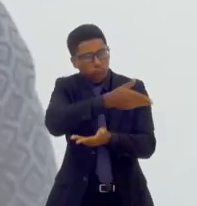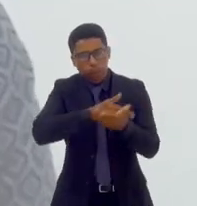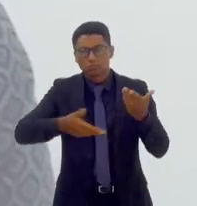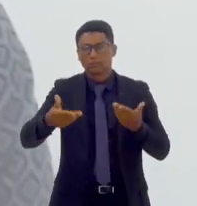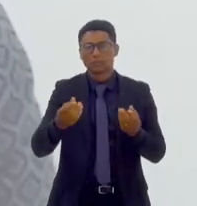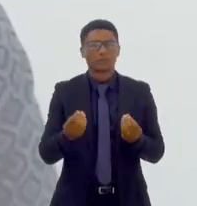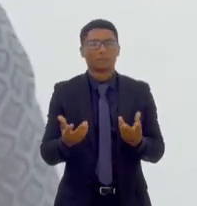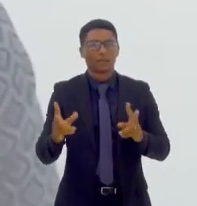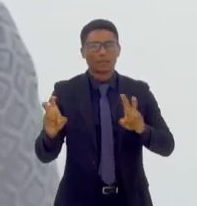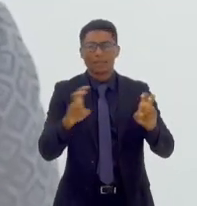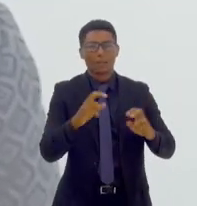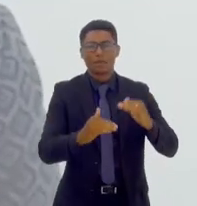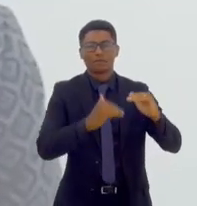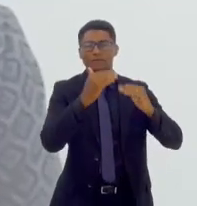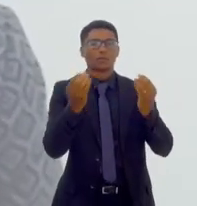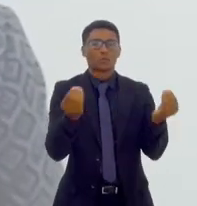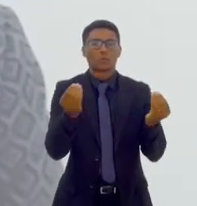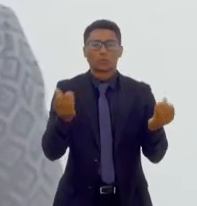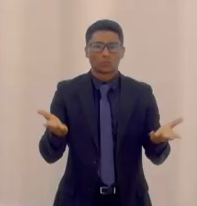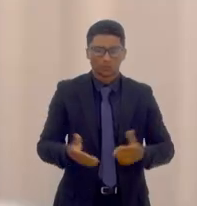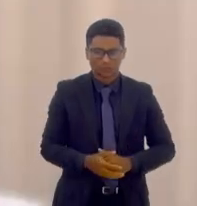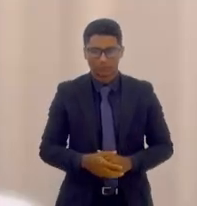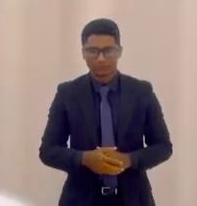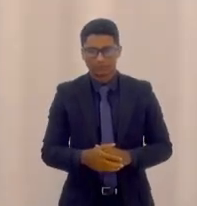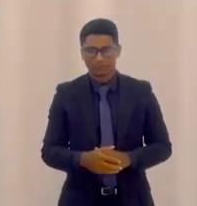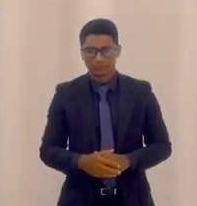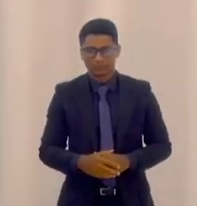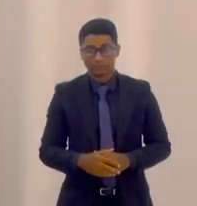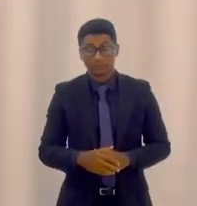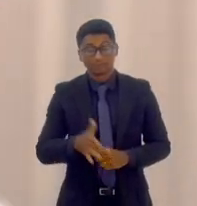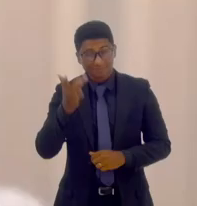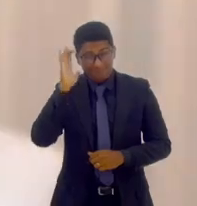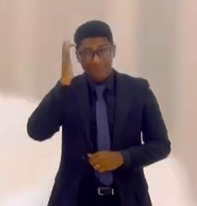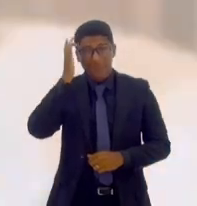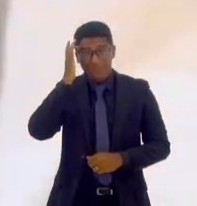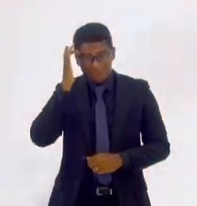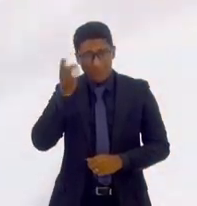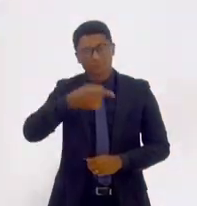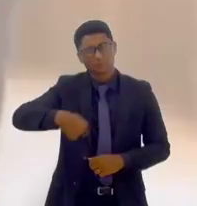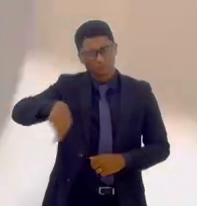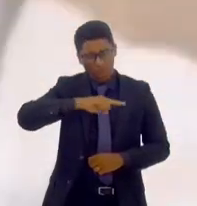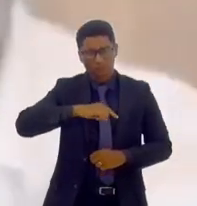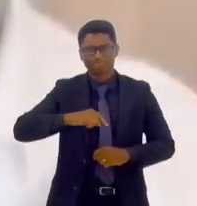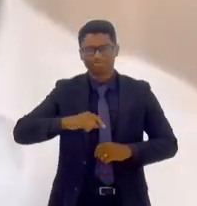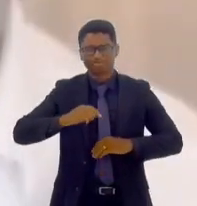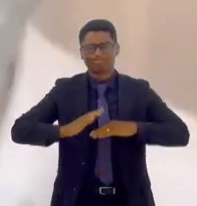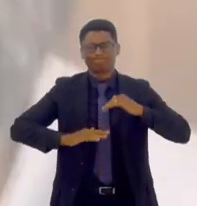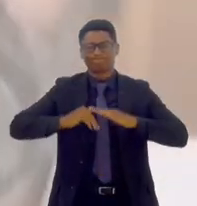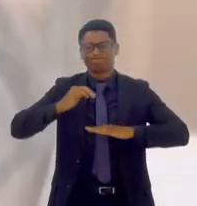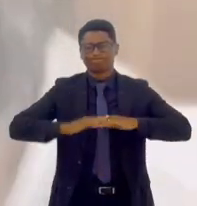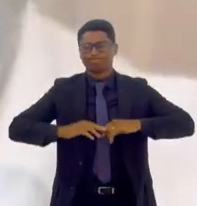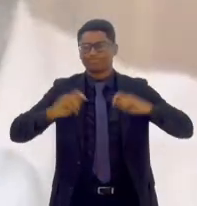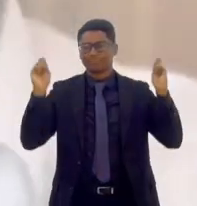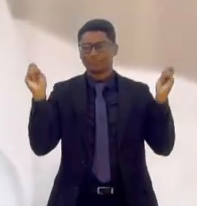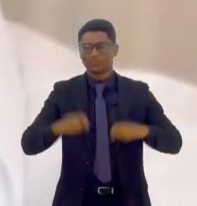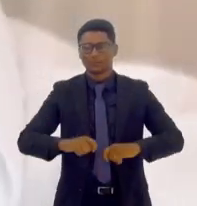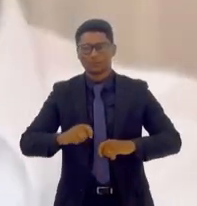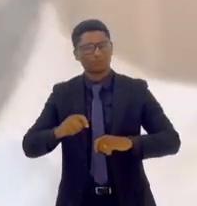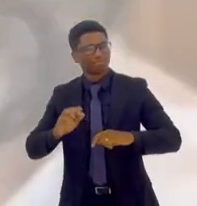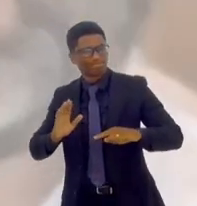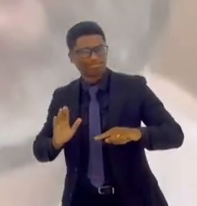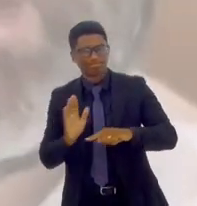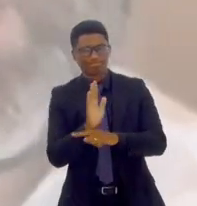de decisão para que esses temas avancem? Acho que a gente tem total capacidade hoje